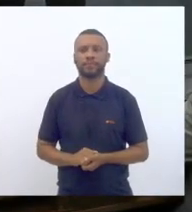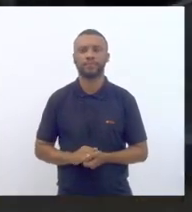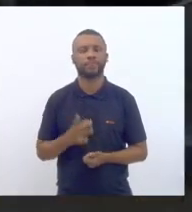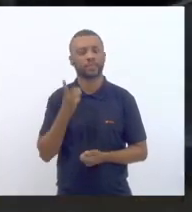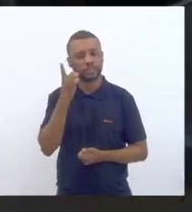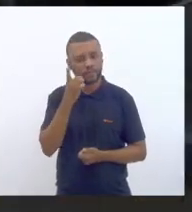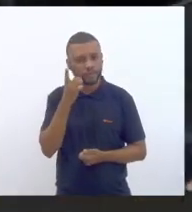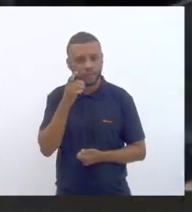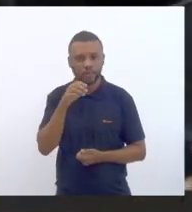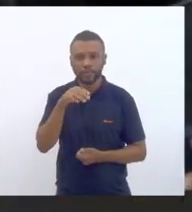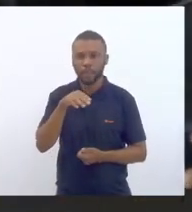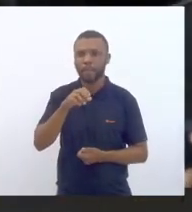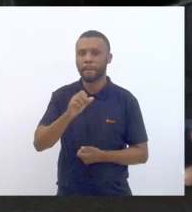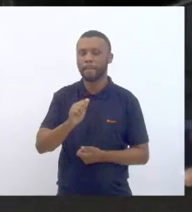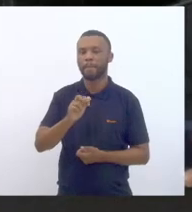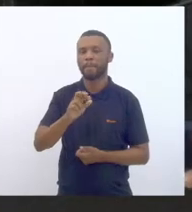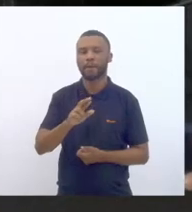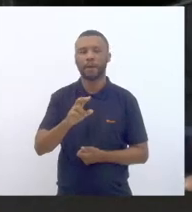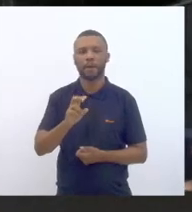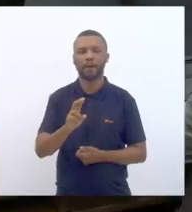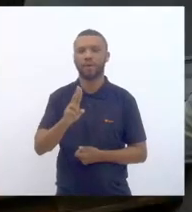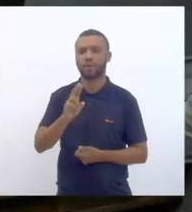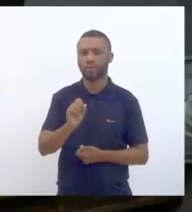Deputado Marcos Vinícius.